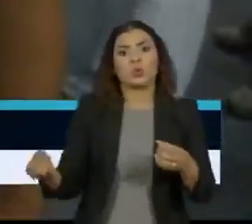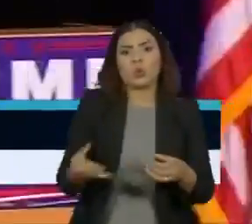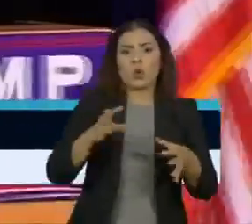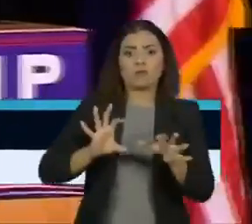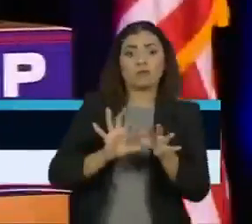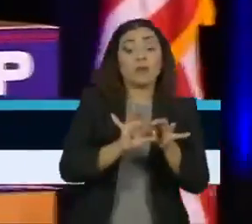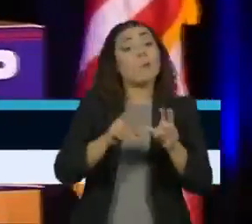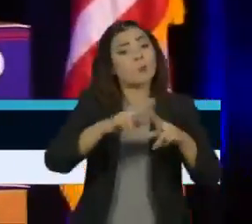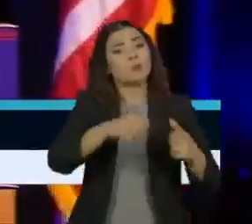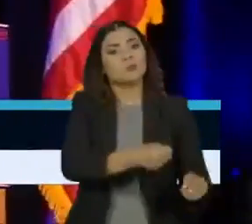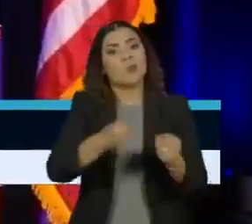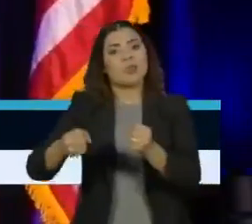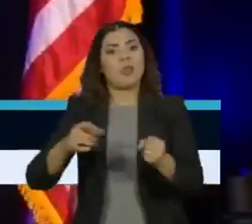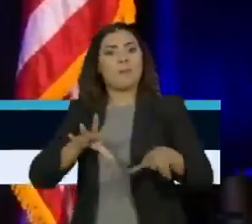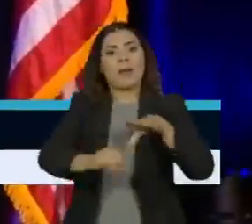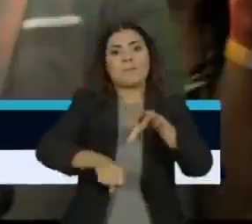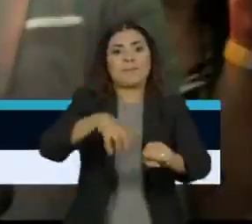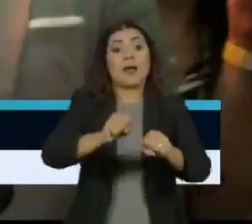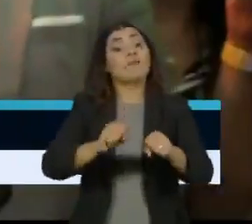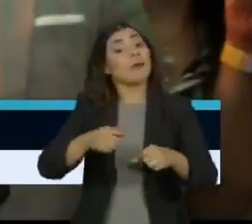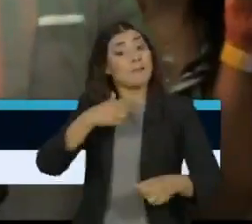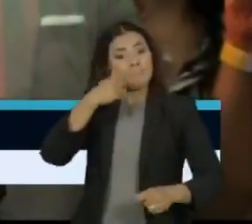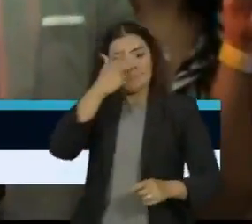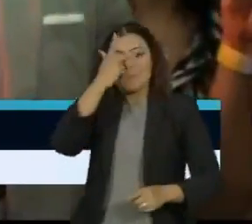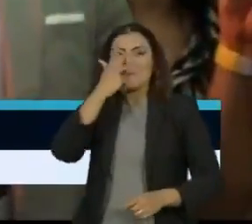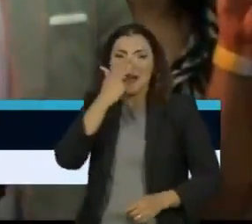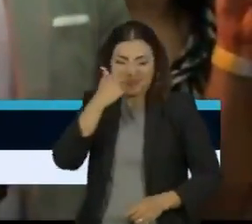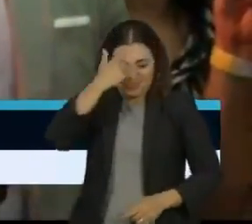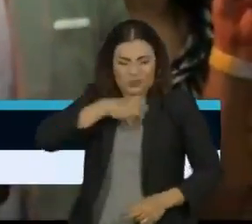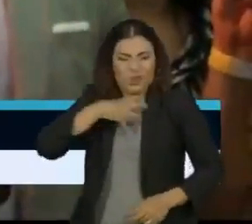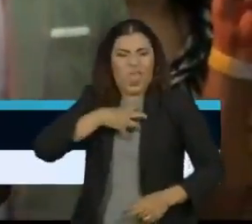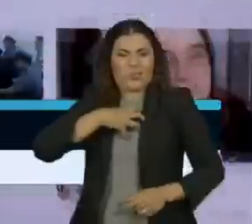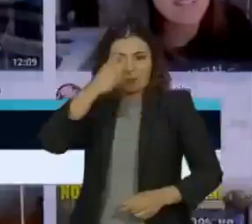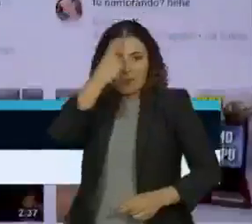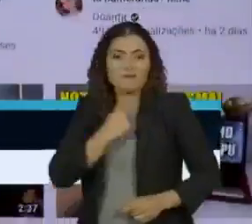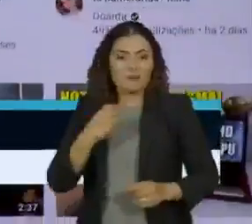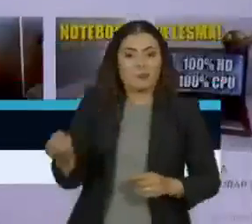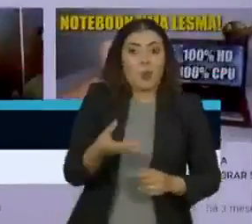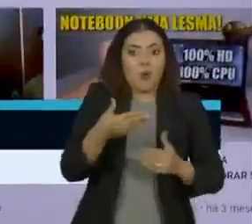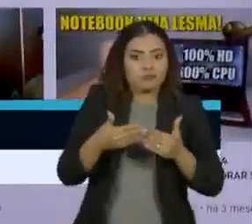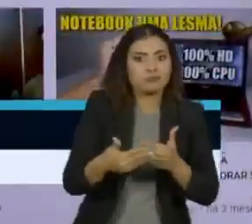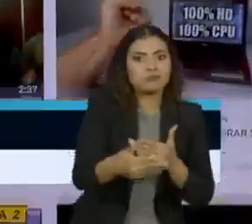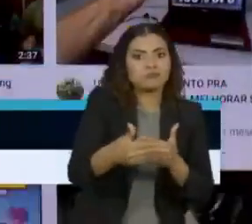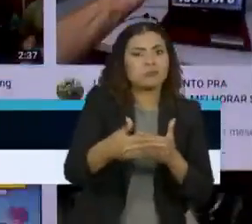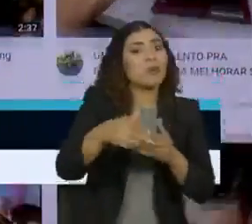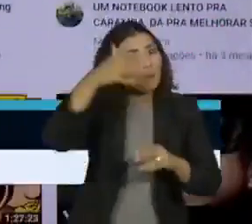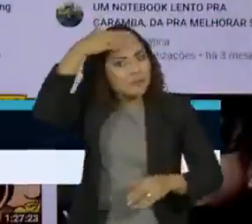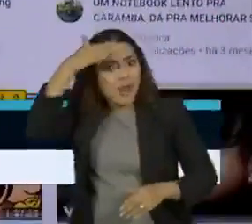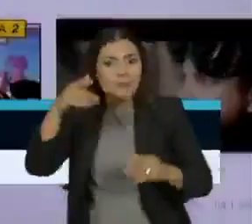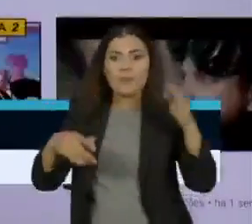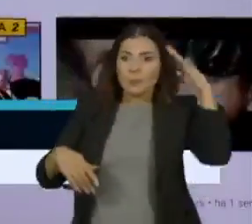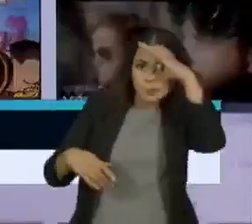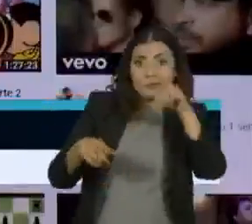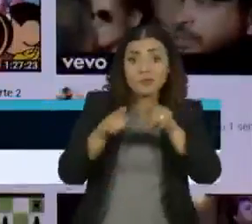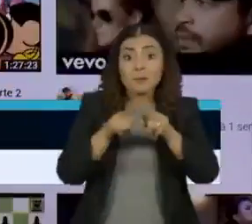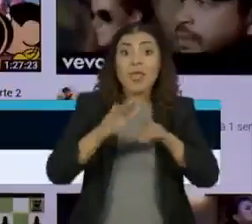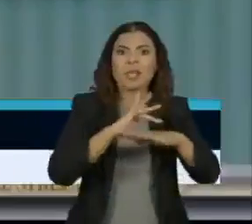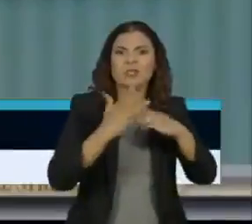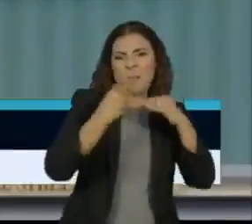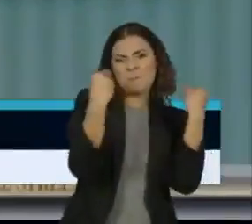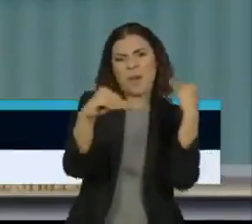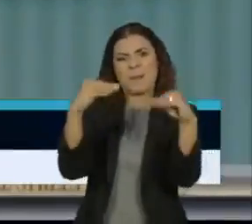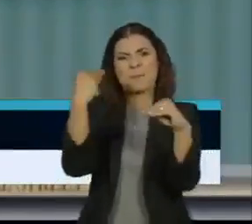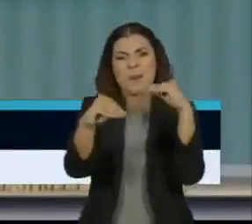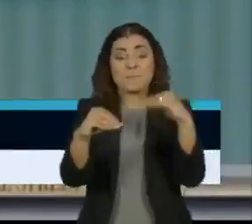ao poder figuras que conseguiram moldar o perfil a essa nova ordem e que, além disso, se apoiaram na força das redes